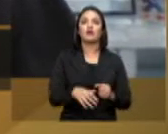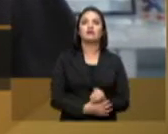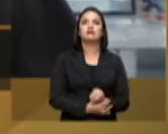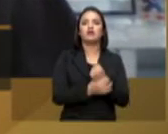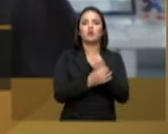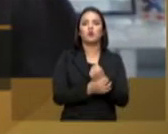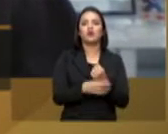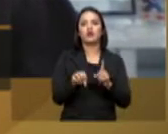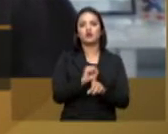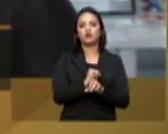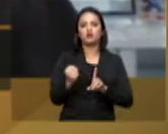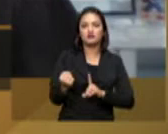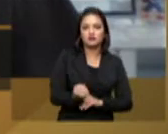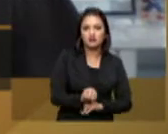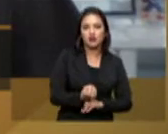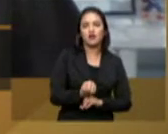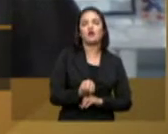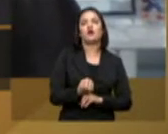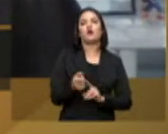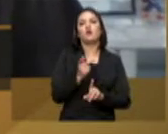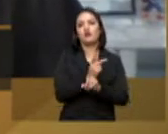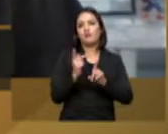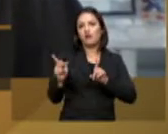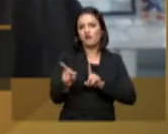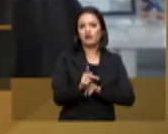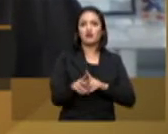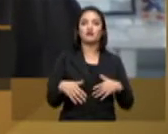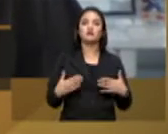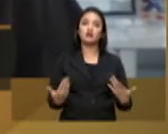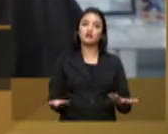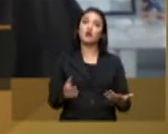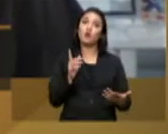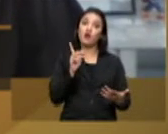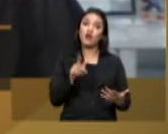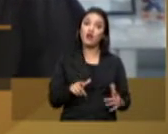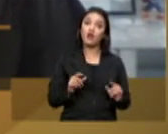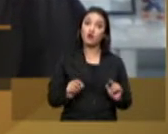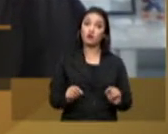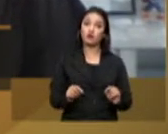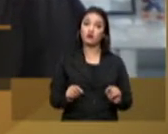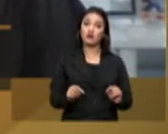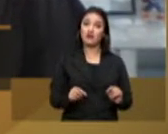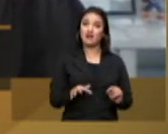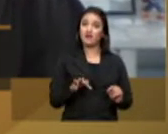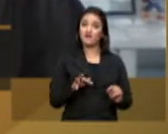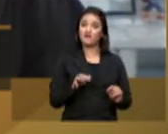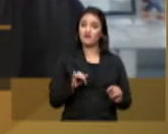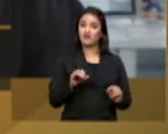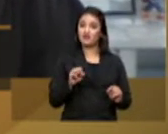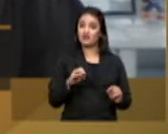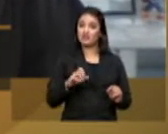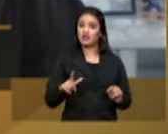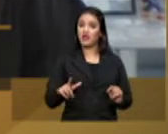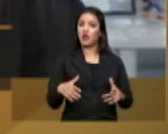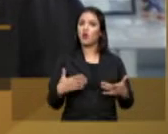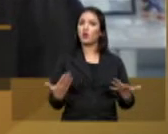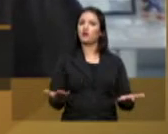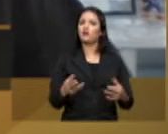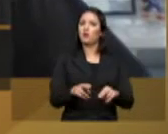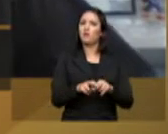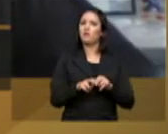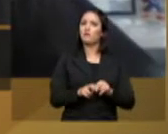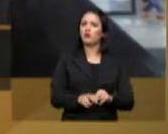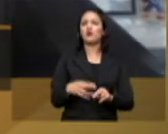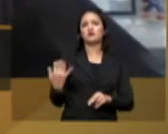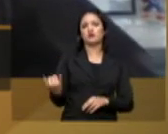Social, Saúde, Previdência e Assistência. Isso aí por si só já representaria o caráter fiscal, o que chamaria a importância